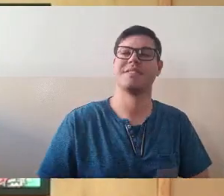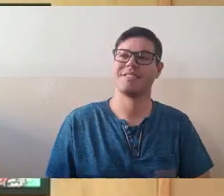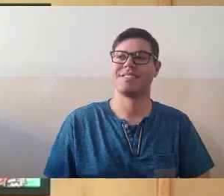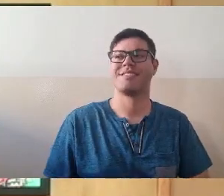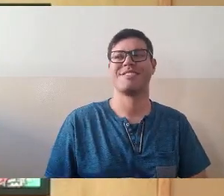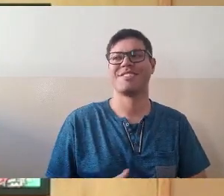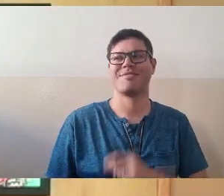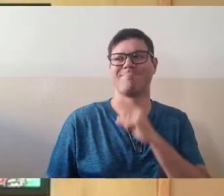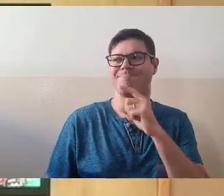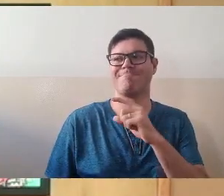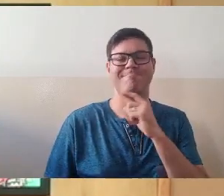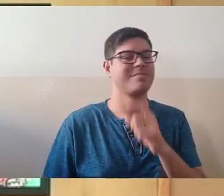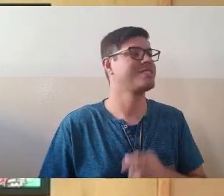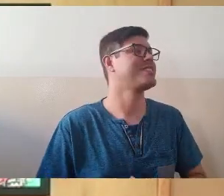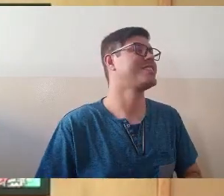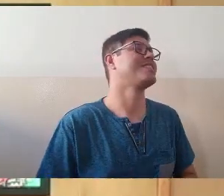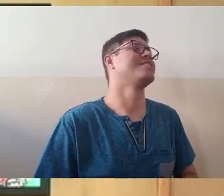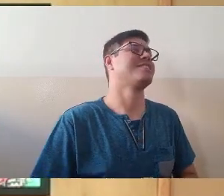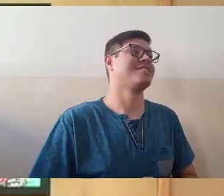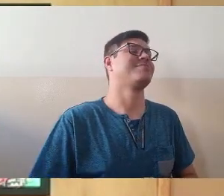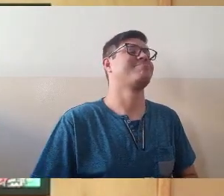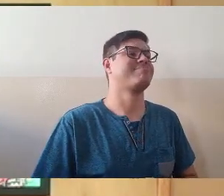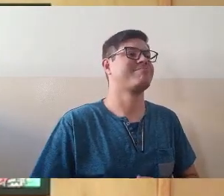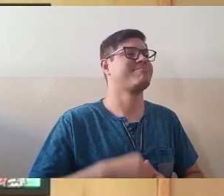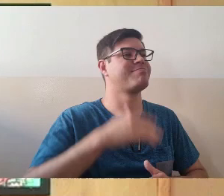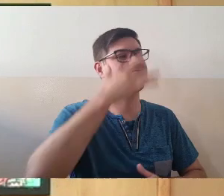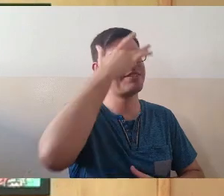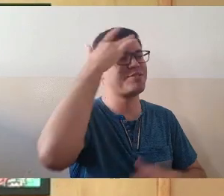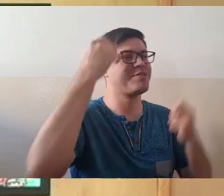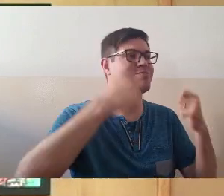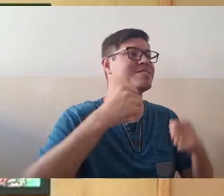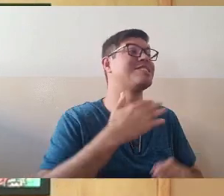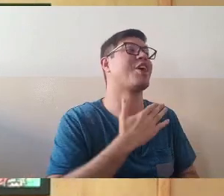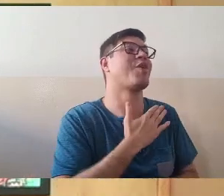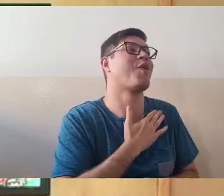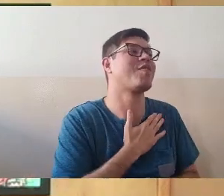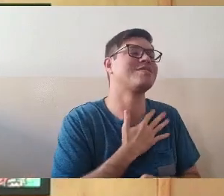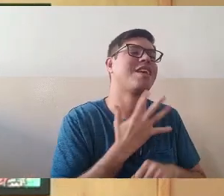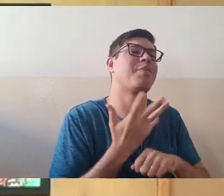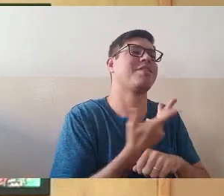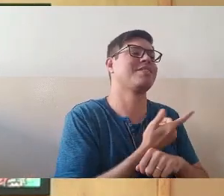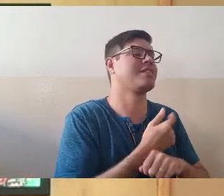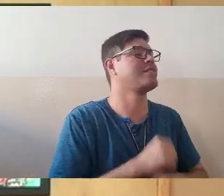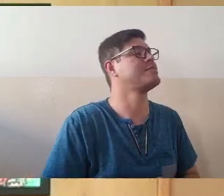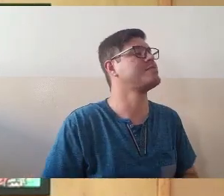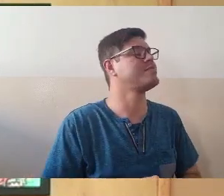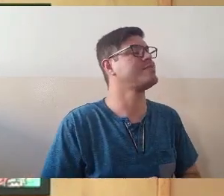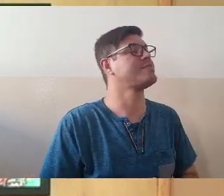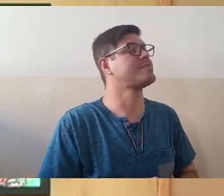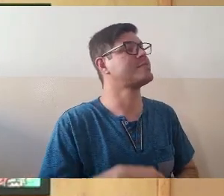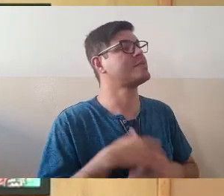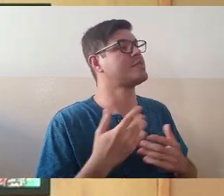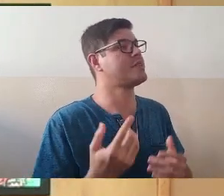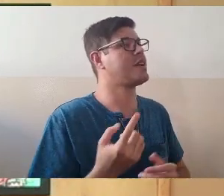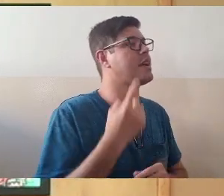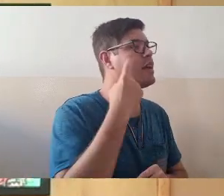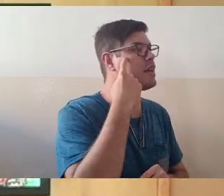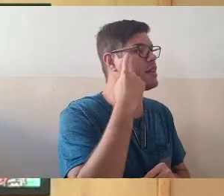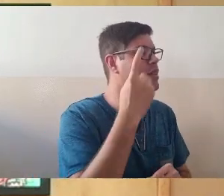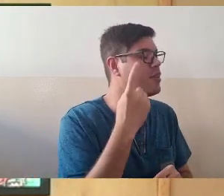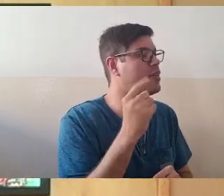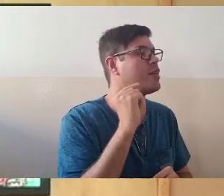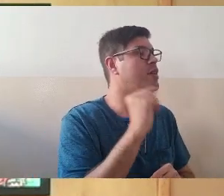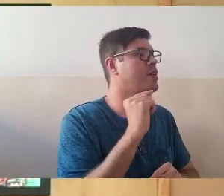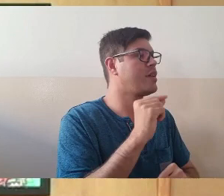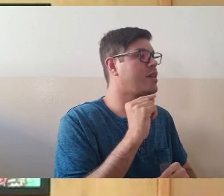Mas o cara que domina é muito bom. O negócio é maravilhoso. O instrumento clássico é maravilhoso, né? E aí, a ideia de a gente reativar é fazer o